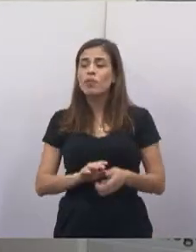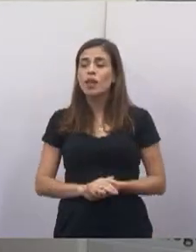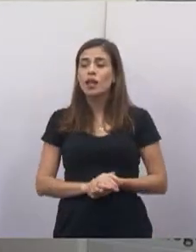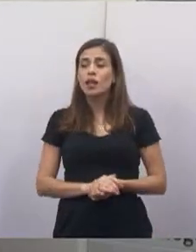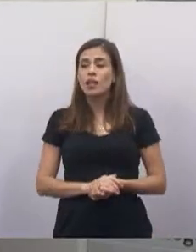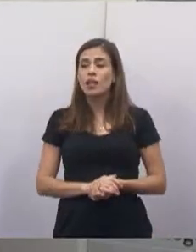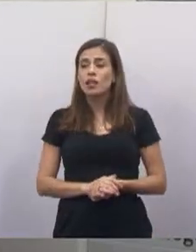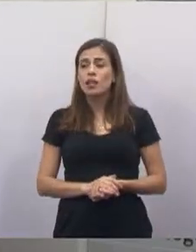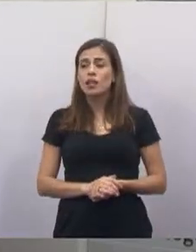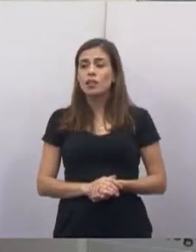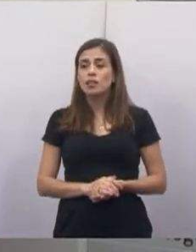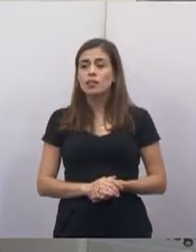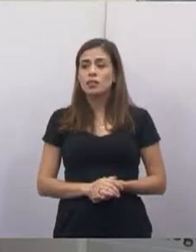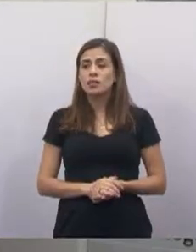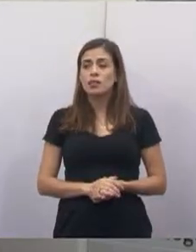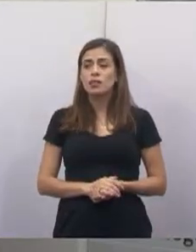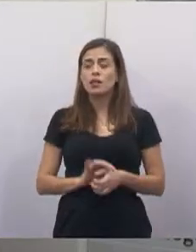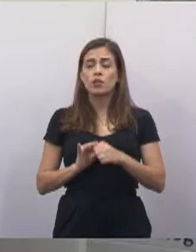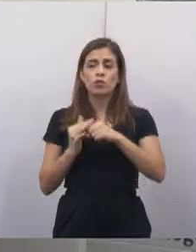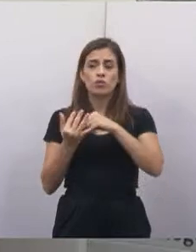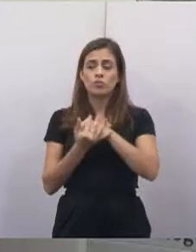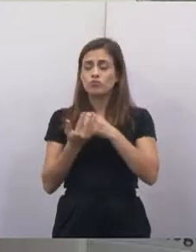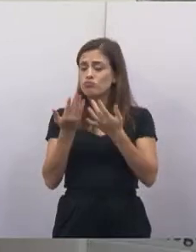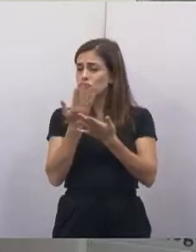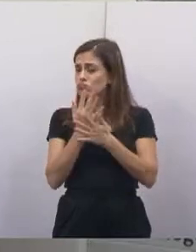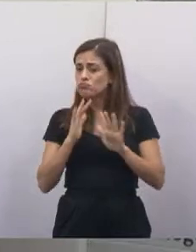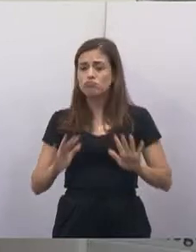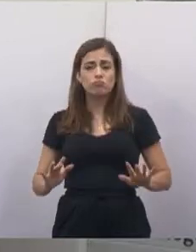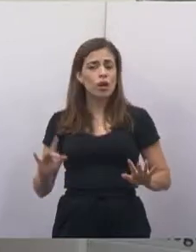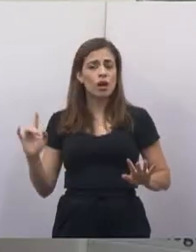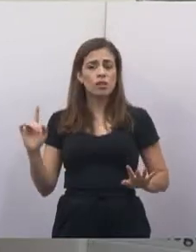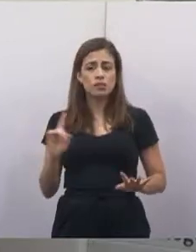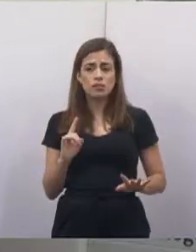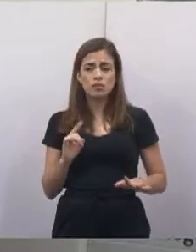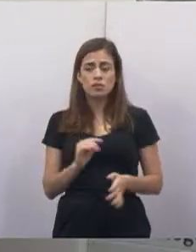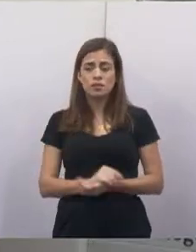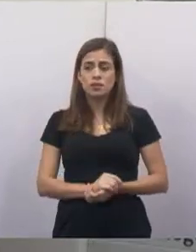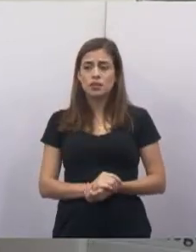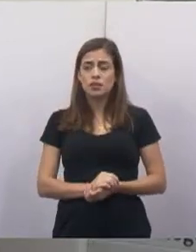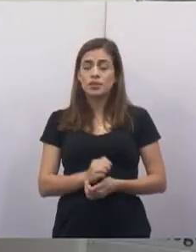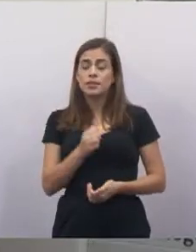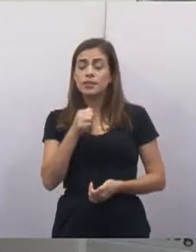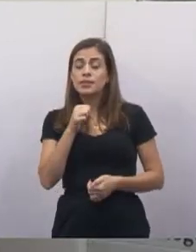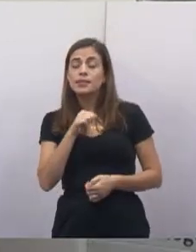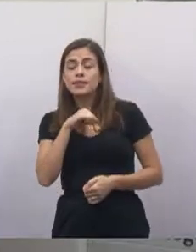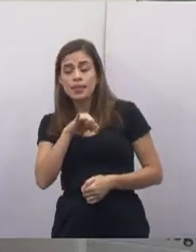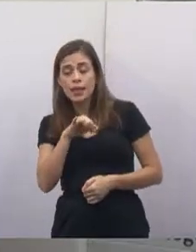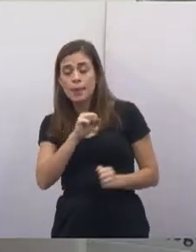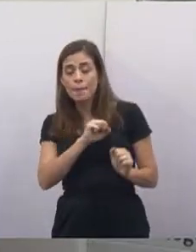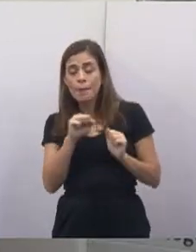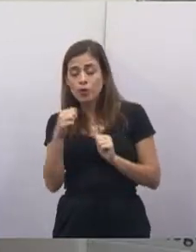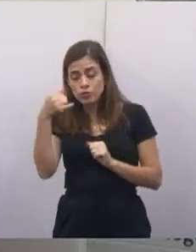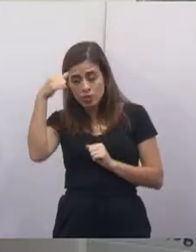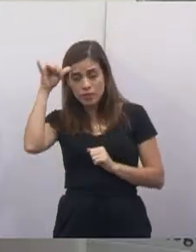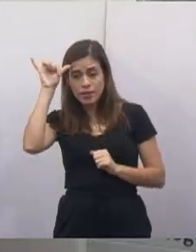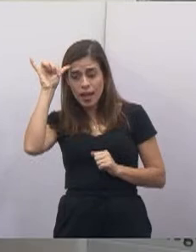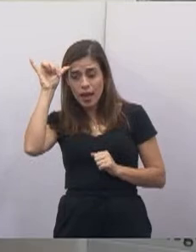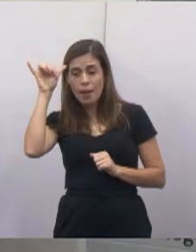entender que a Covid ainda não acabou a Covid. Então, se tem como prevenir, vamos